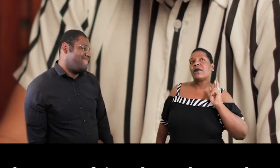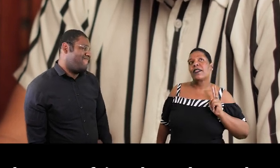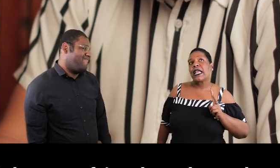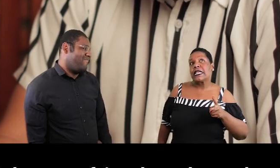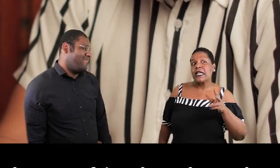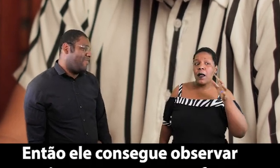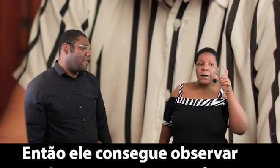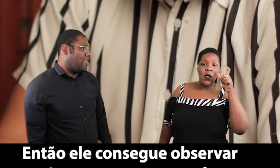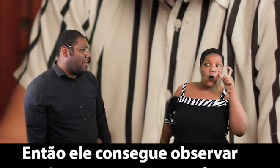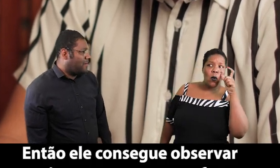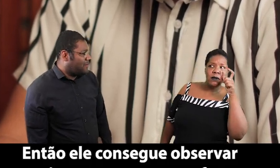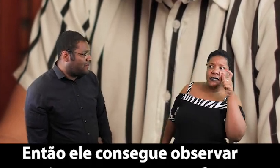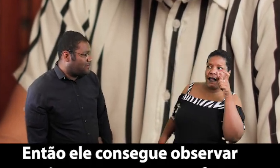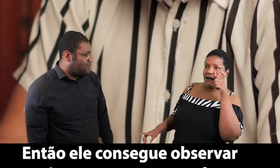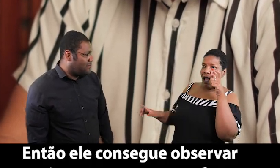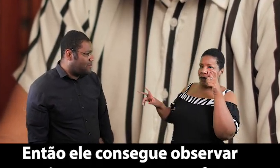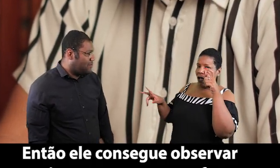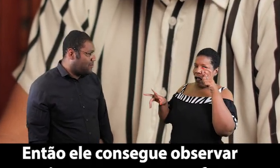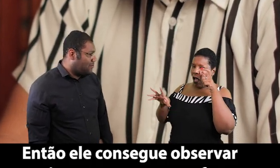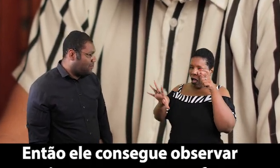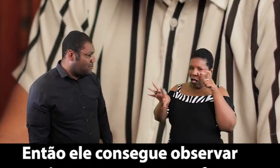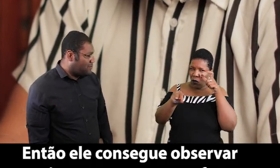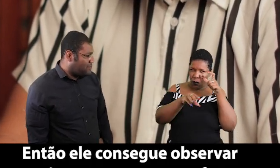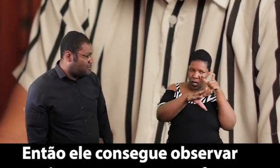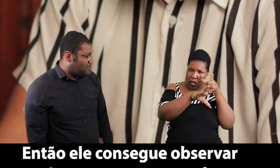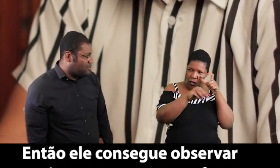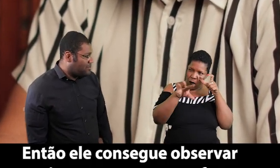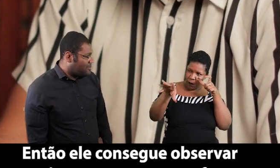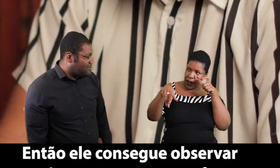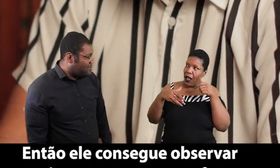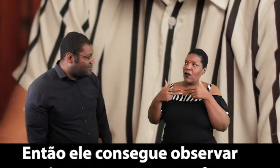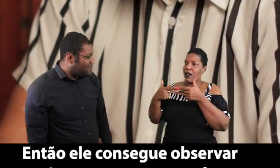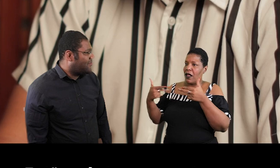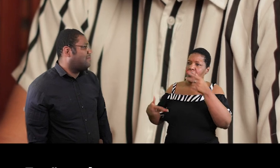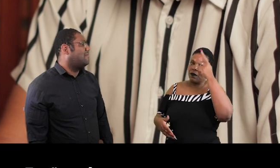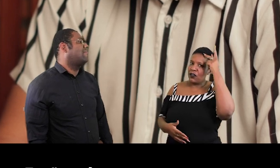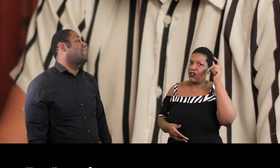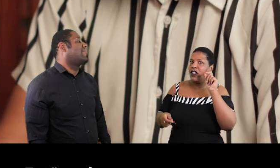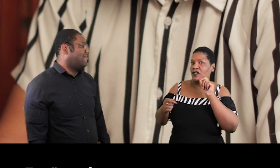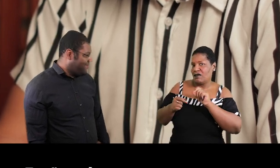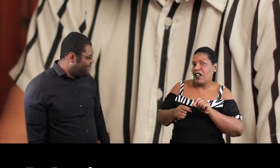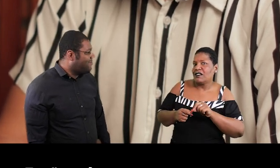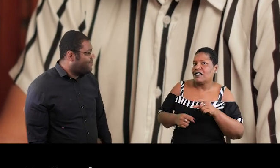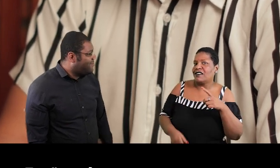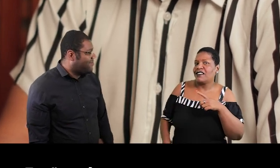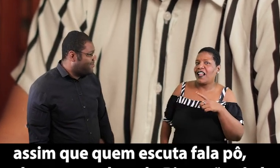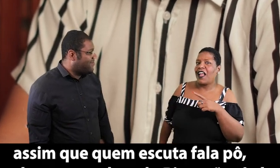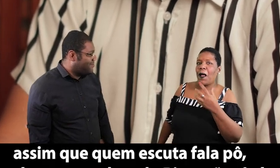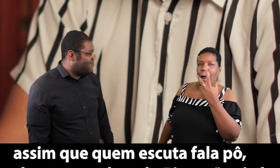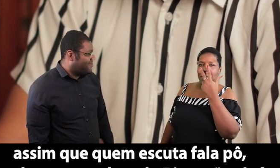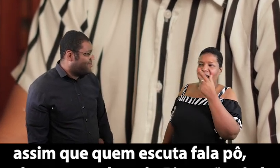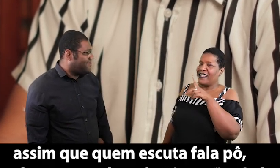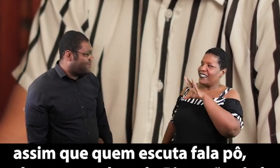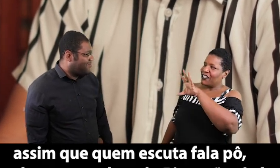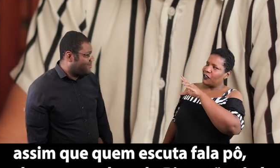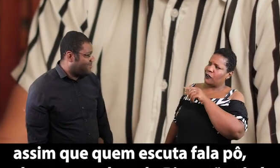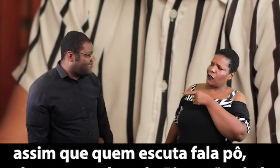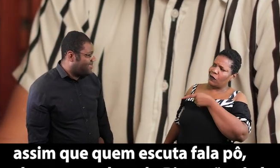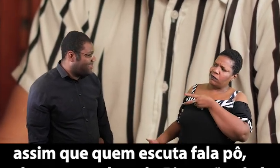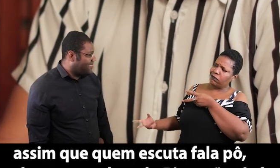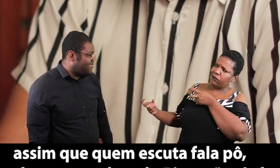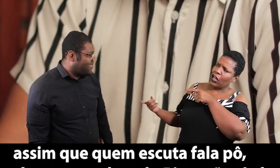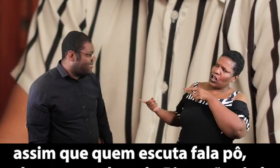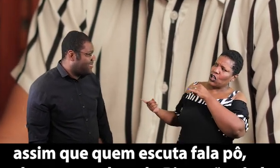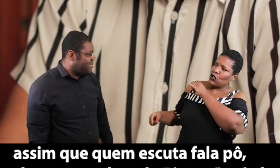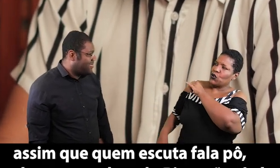bom observador. Então, ele consegue observar e copiar o que as pessoas fazem. Então, ele tem esse sotaque, assim, que quem escuta fala, porra, acho que é a